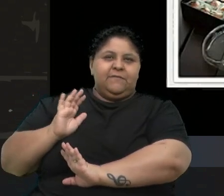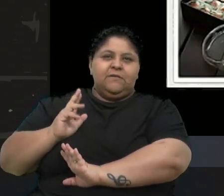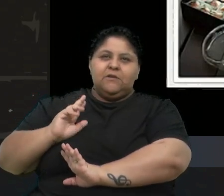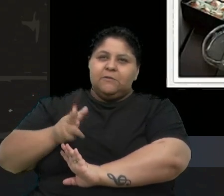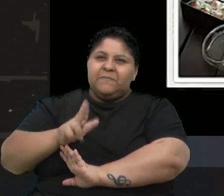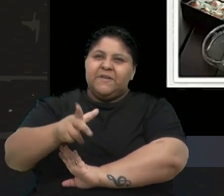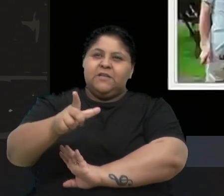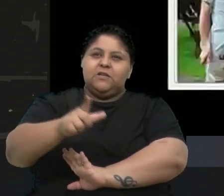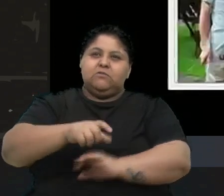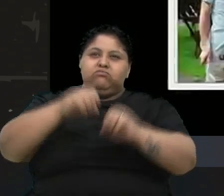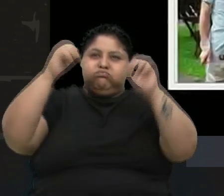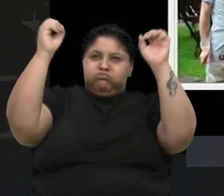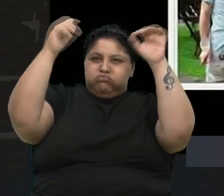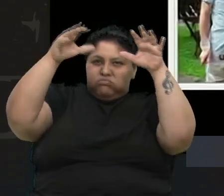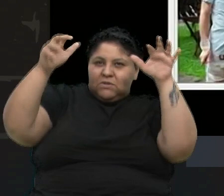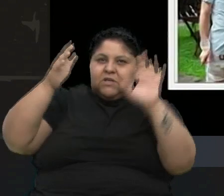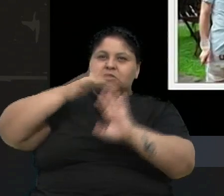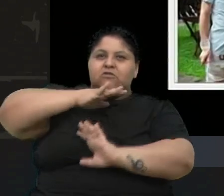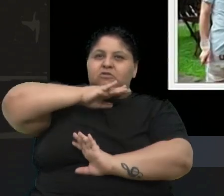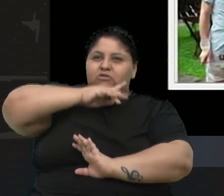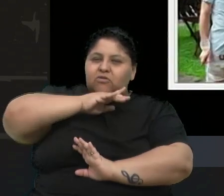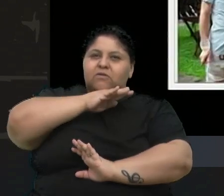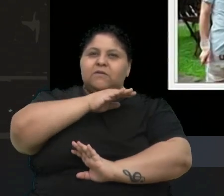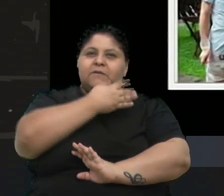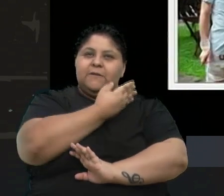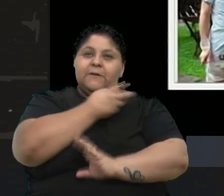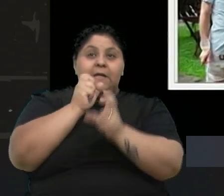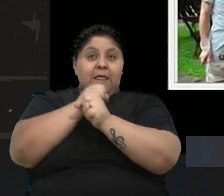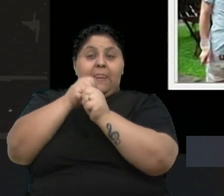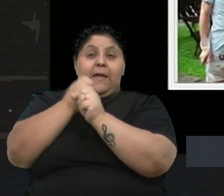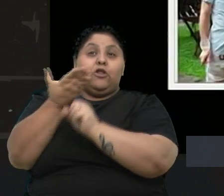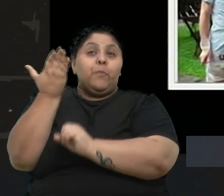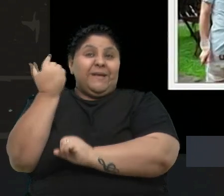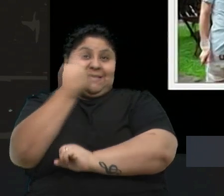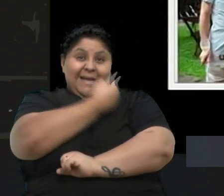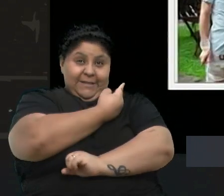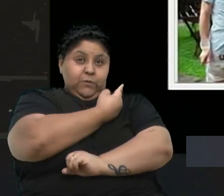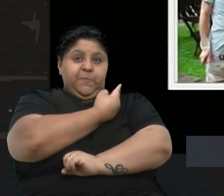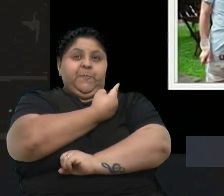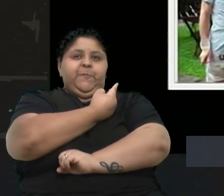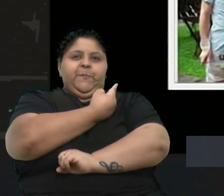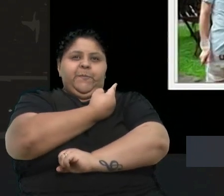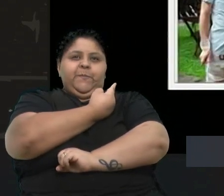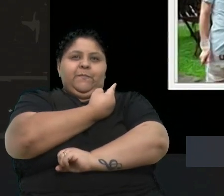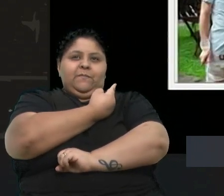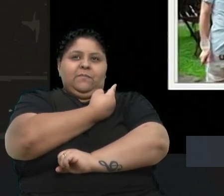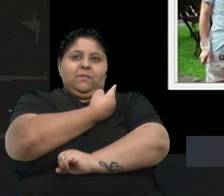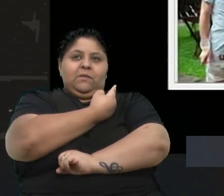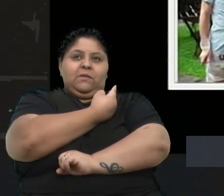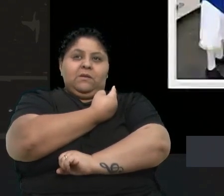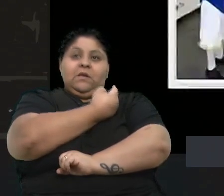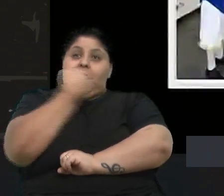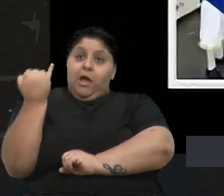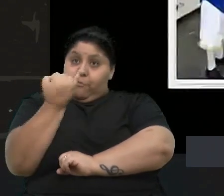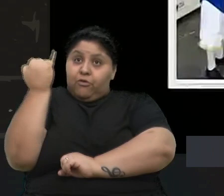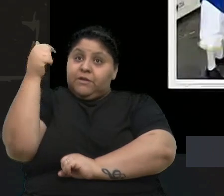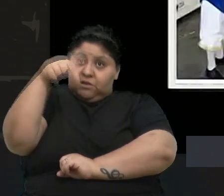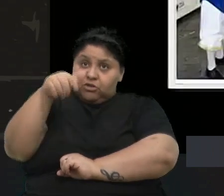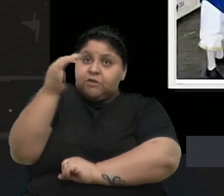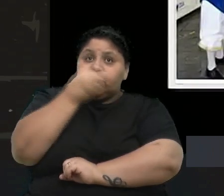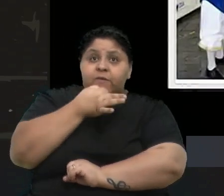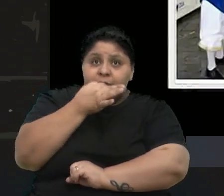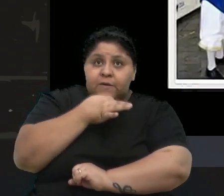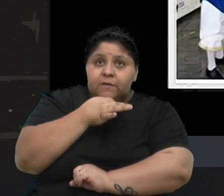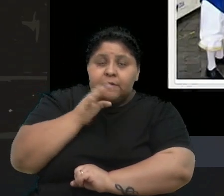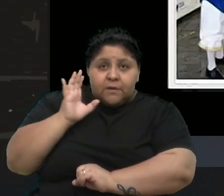tempo ruim, quer dizer, garrafas de vinho, drinks, cerveja. É um evento consolidado em Caxias do Sul e que